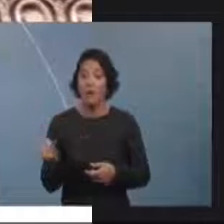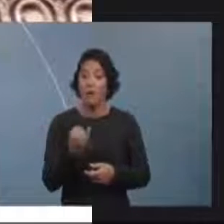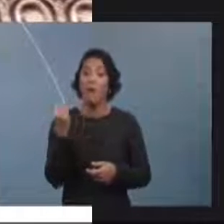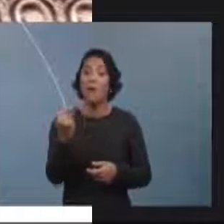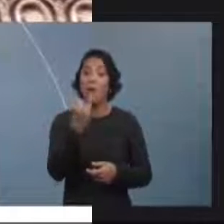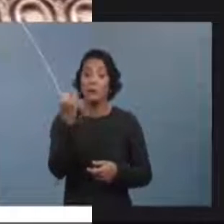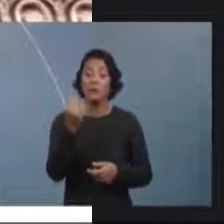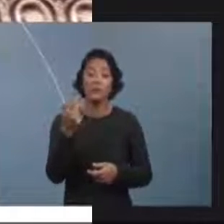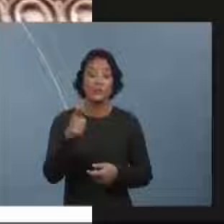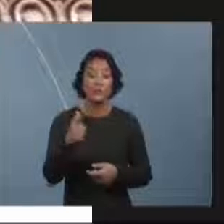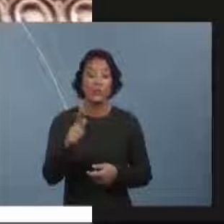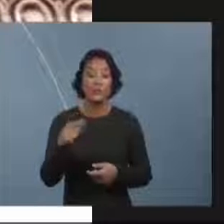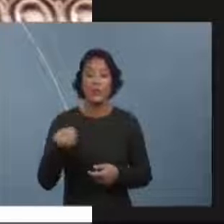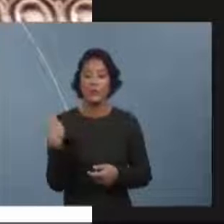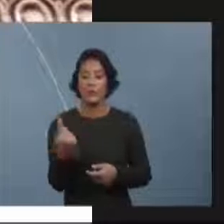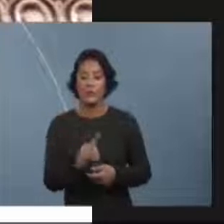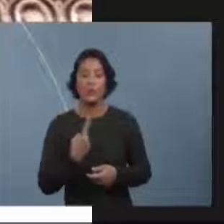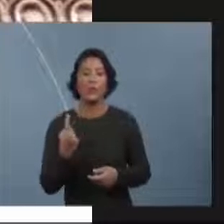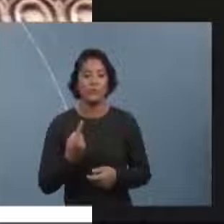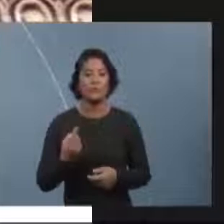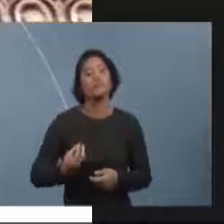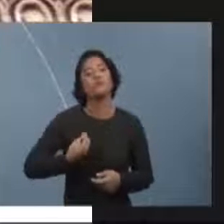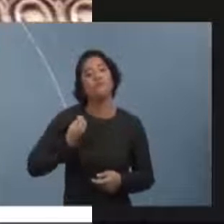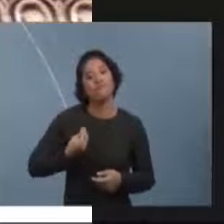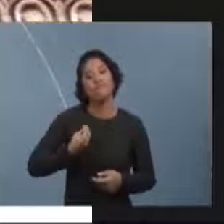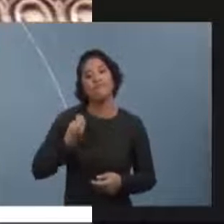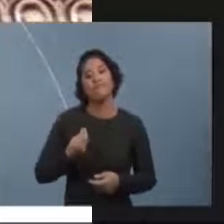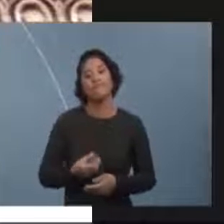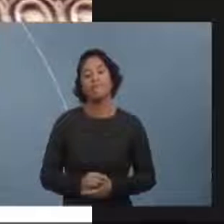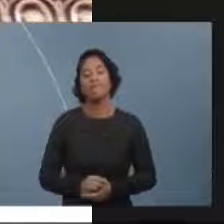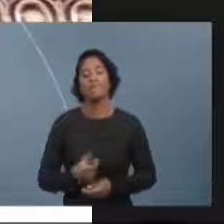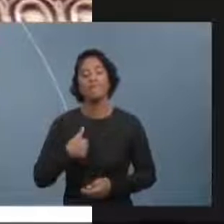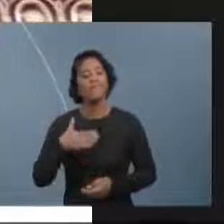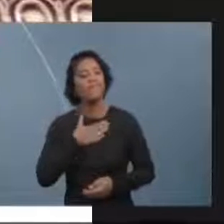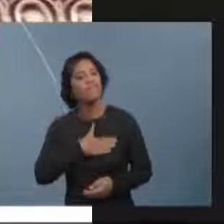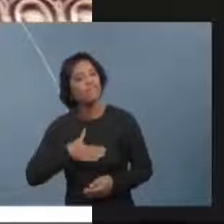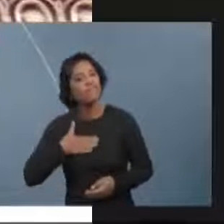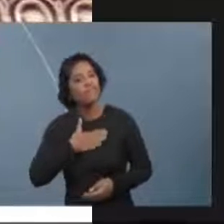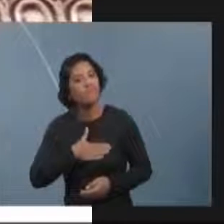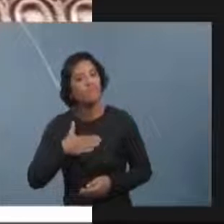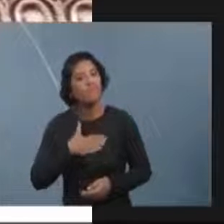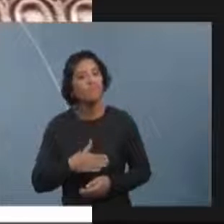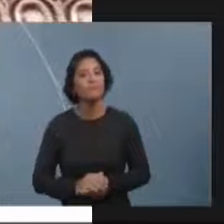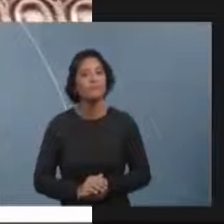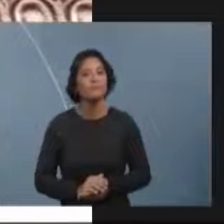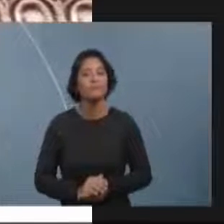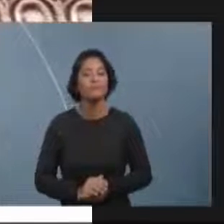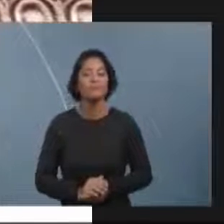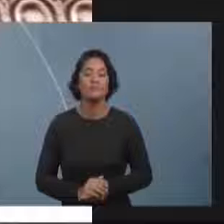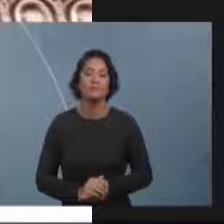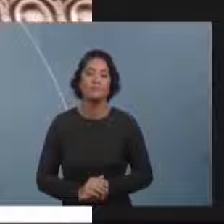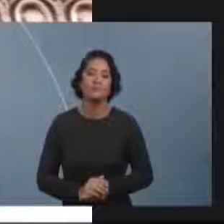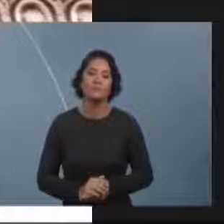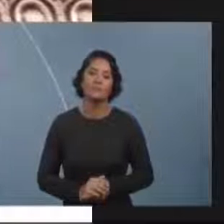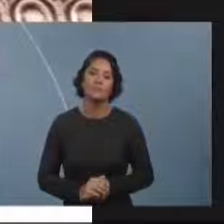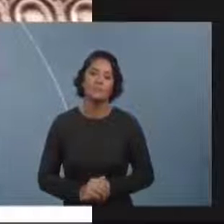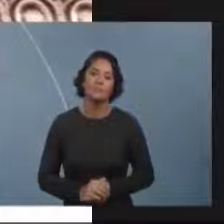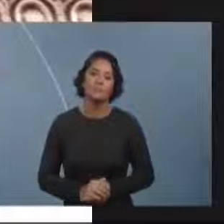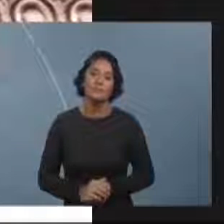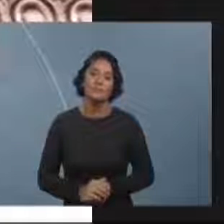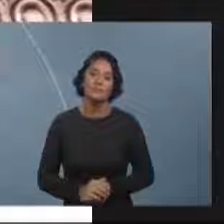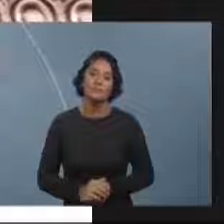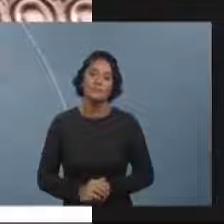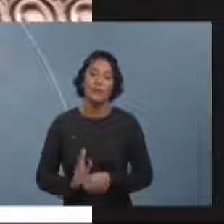Professor da disciplina por profissão, o parlamentar destacou o Dia do Geógrafo, a ser comemorado no próximo 29 de maio.